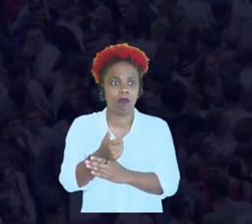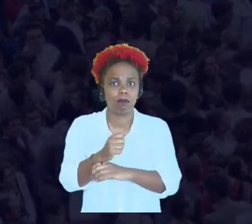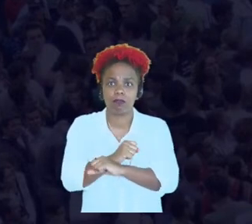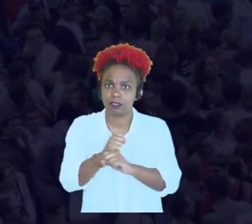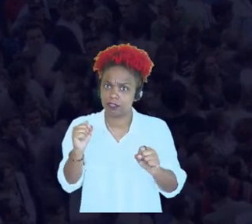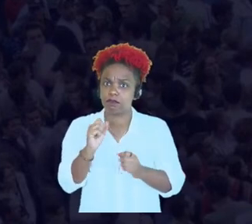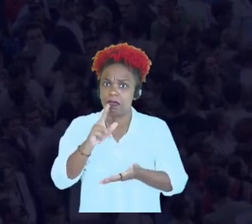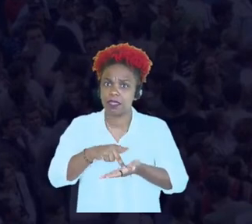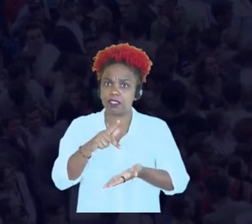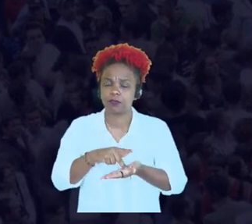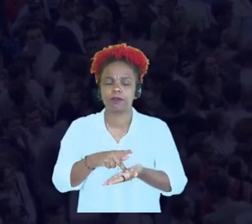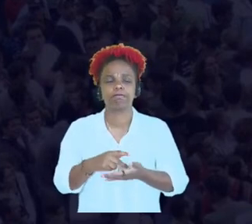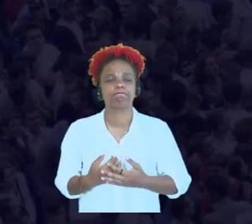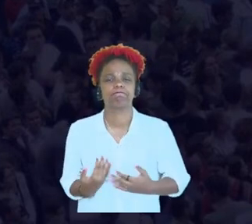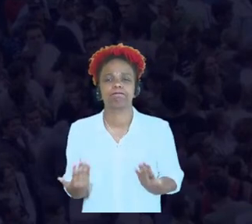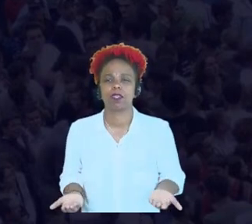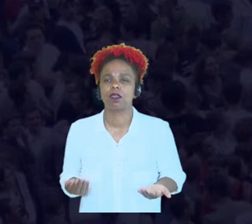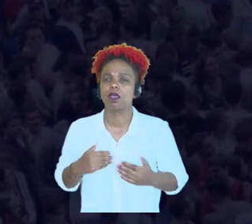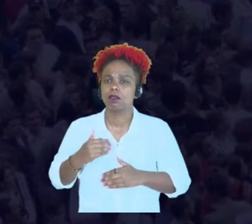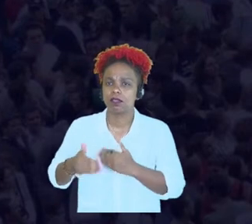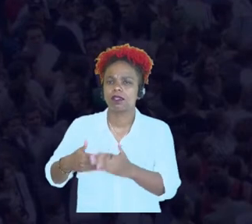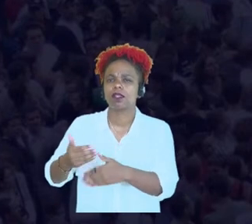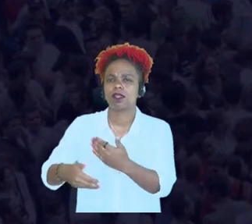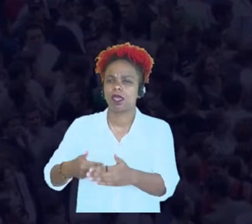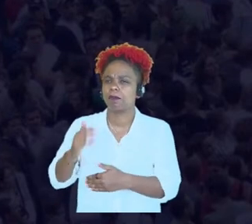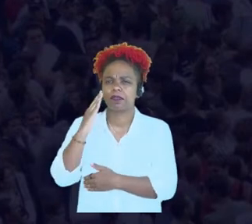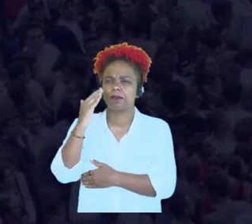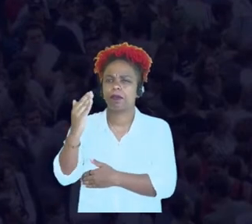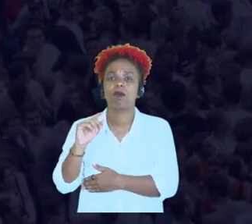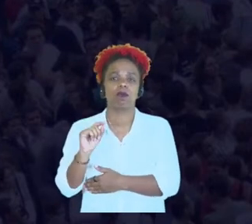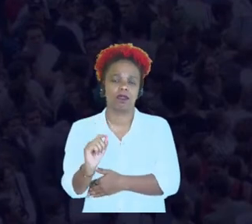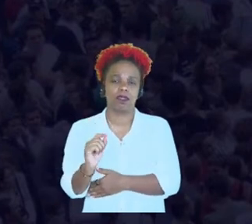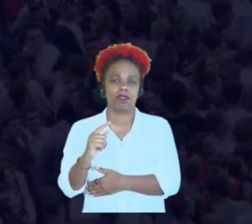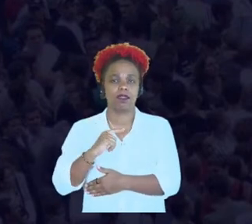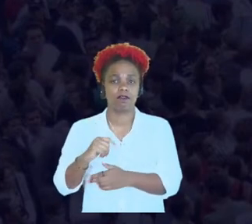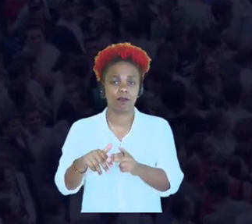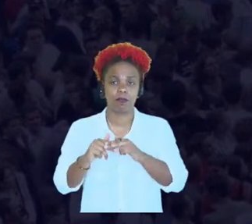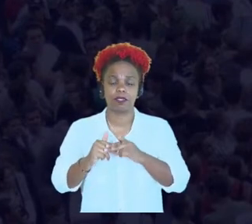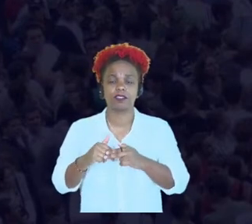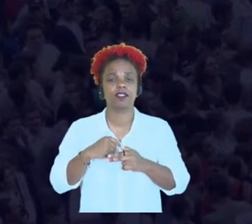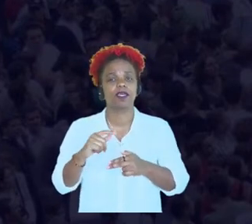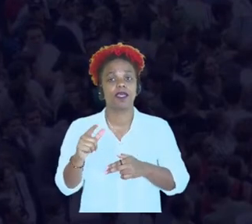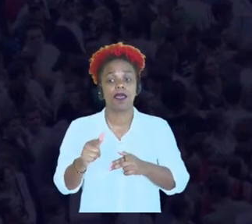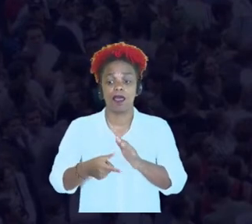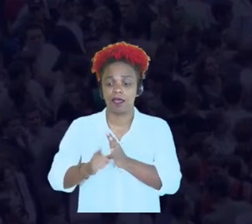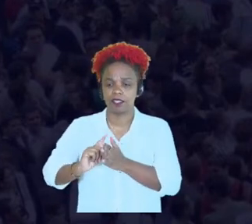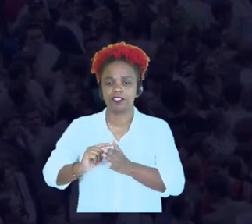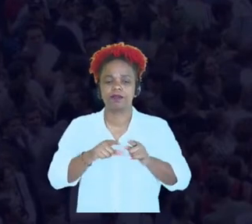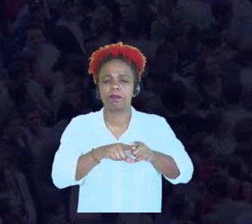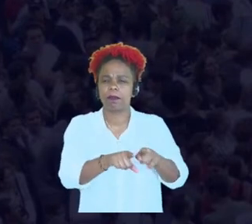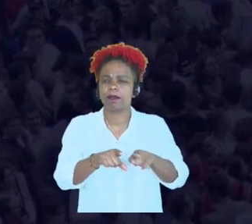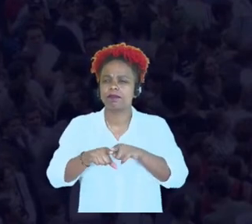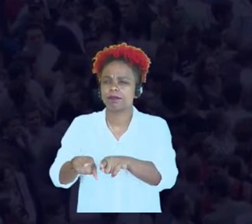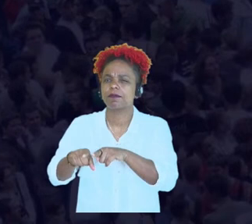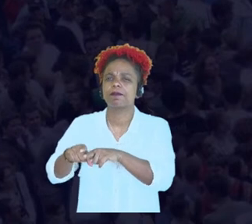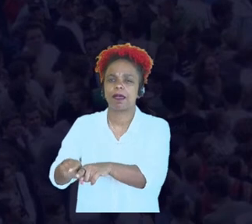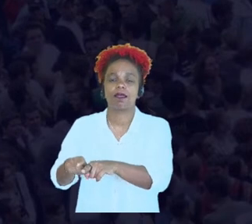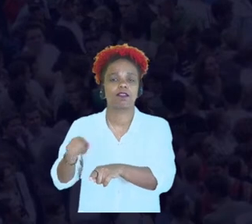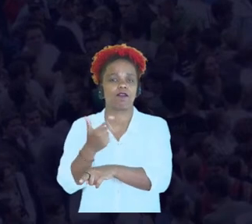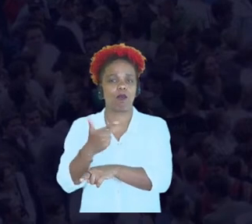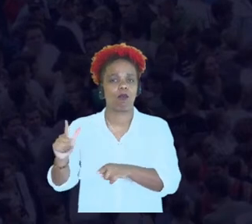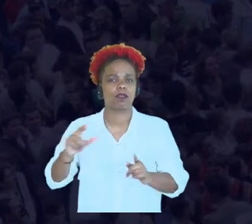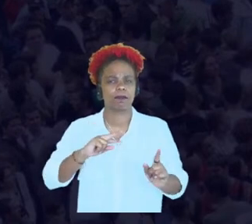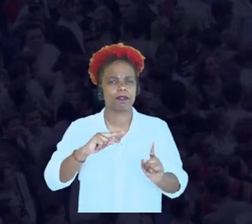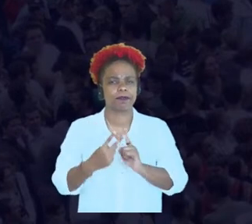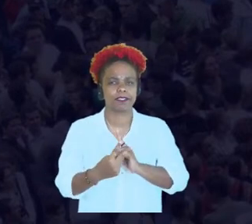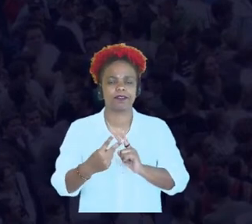a continuidade desses partidos se dava principalmente por conta desse instrumento das coligações. As coligações tinham outros